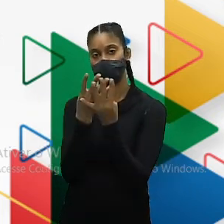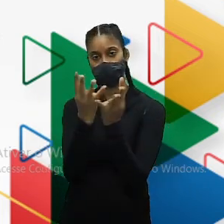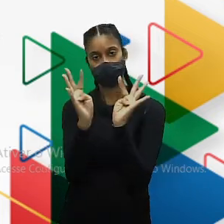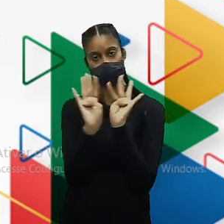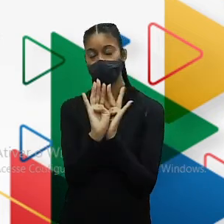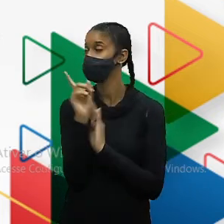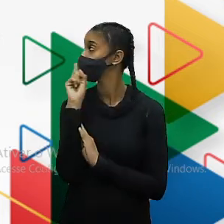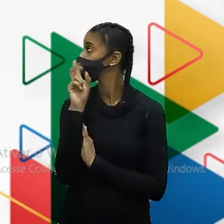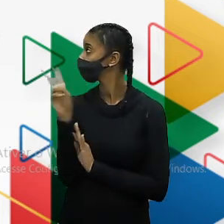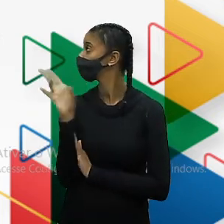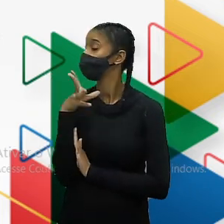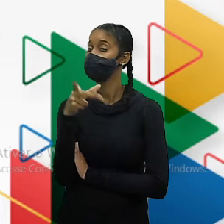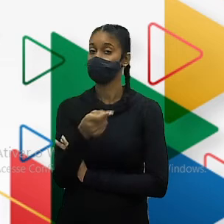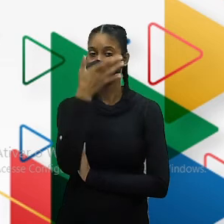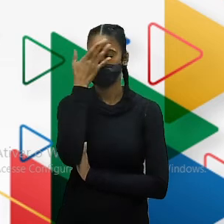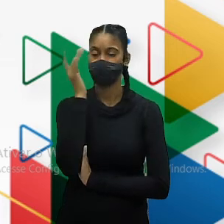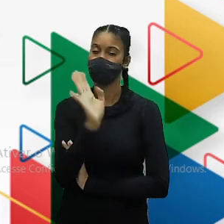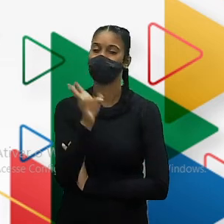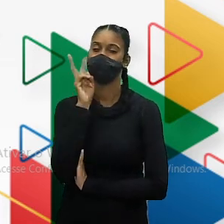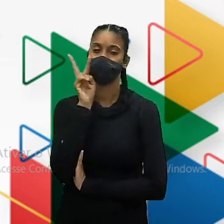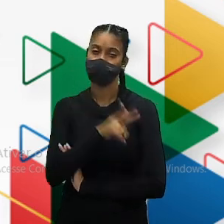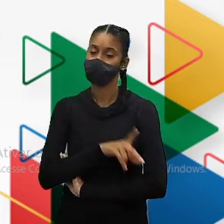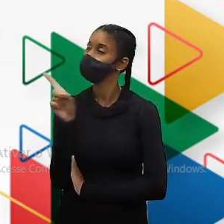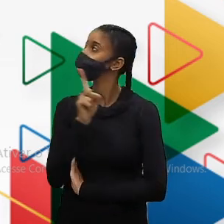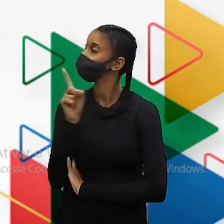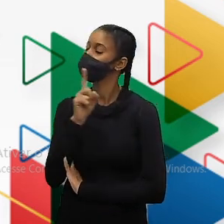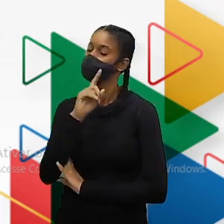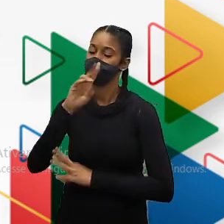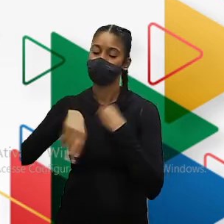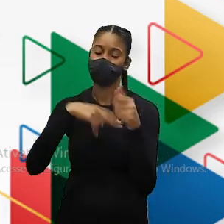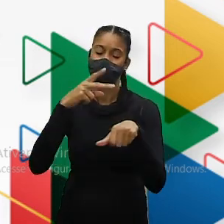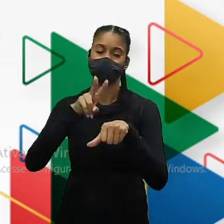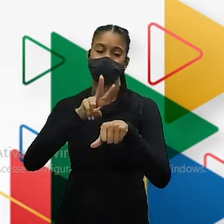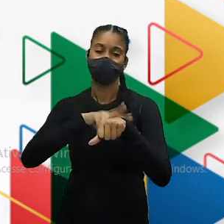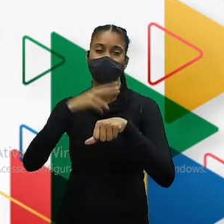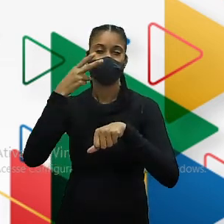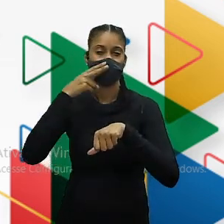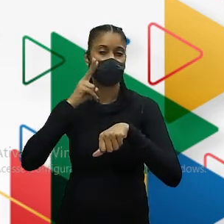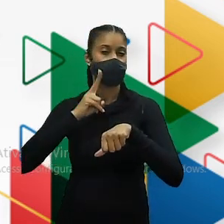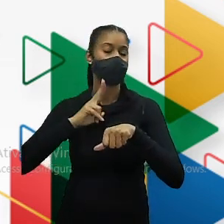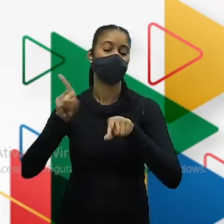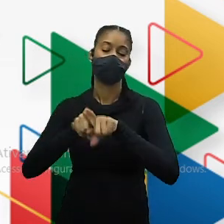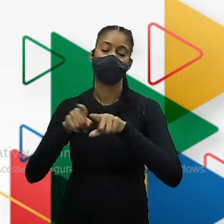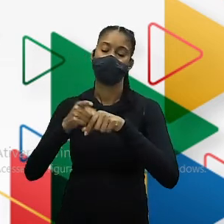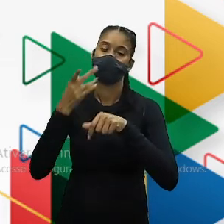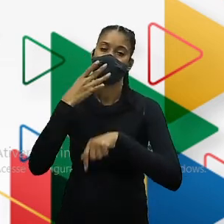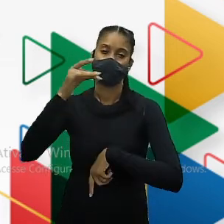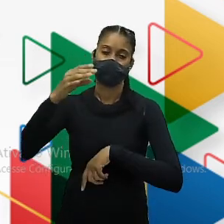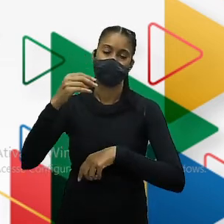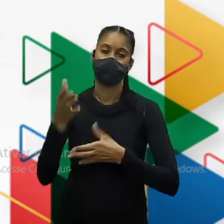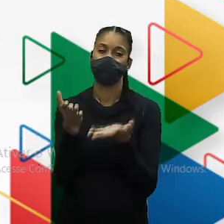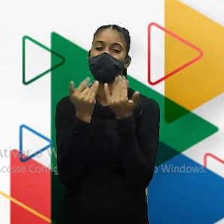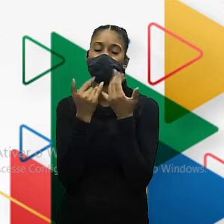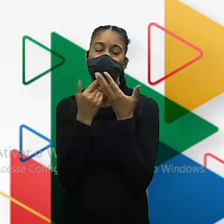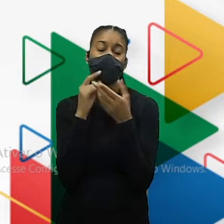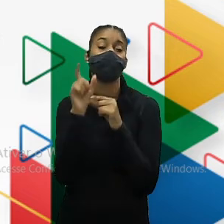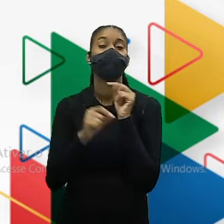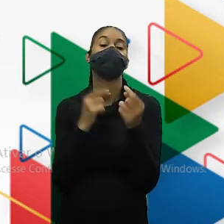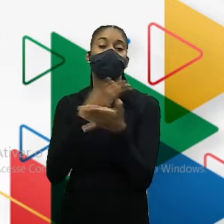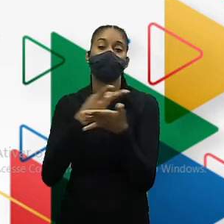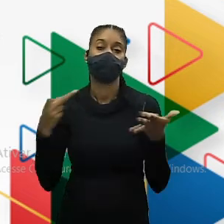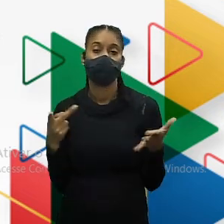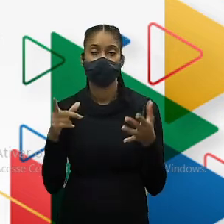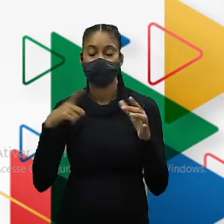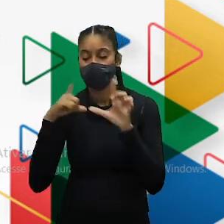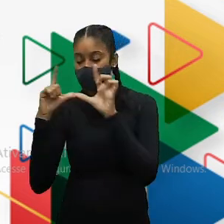alface, todo mundo já viu isso, a gente vai lá e tempera com vinagre, tempera com sal, come, se farta e